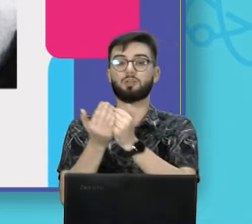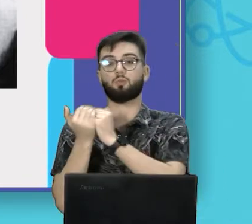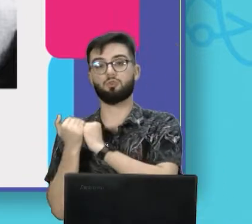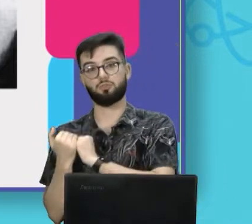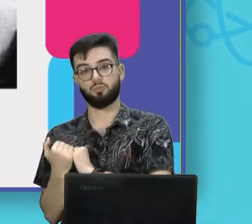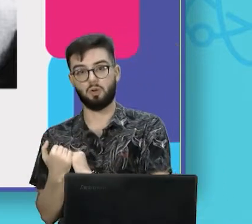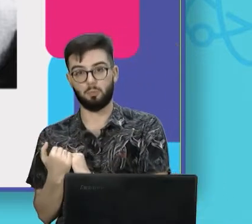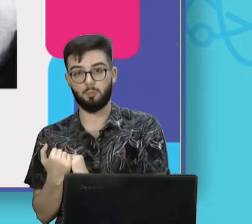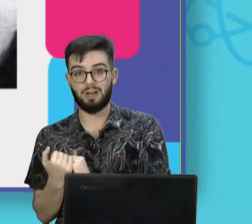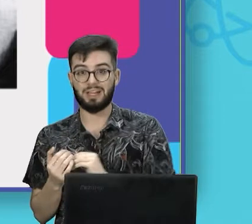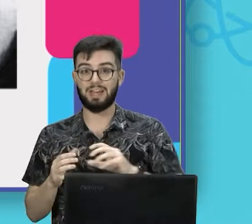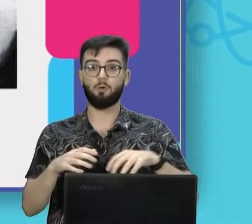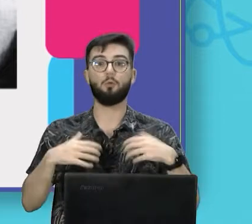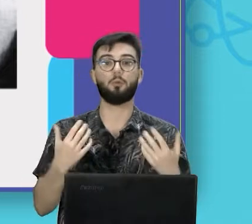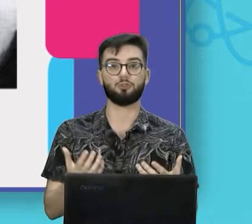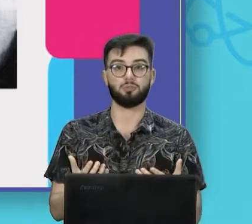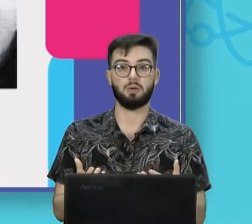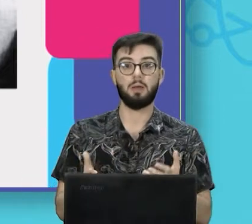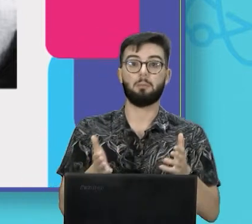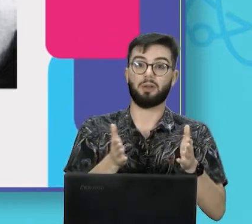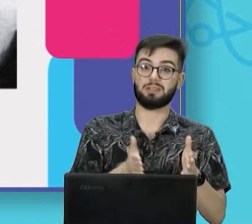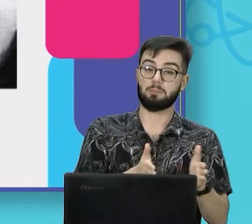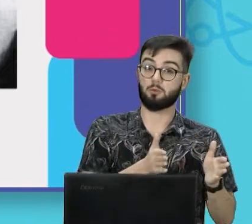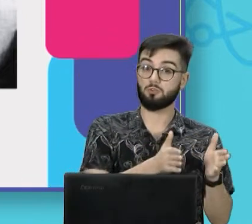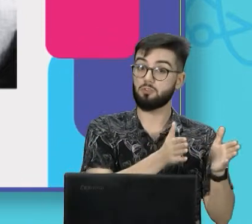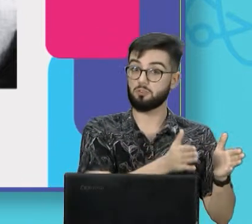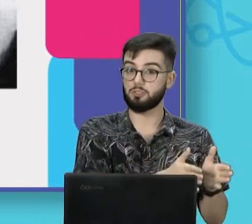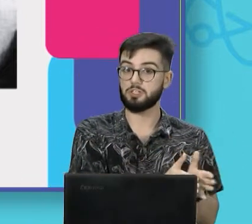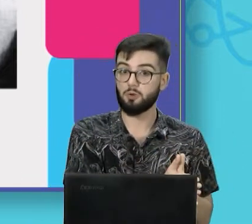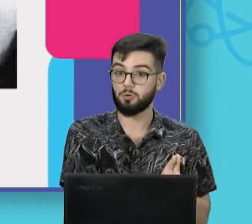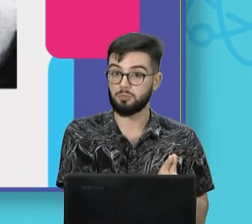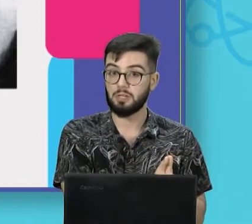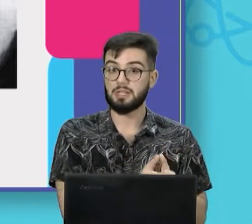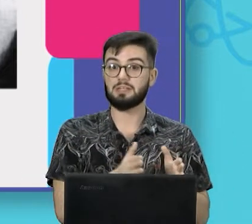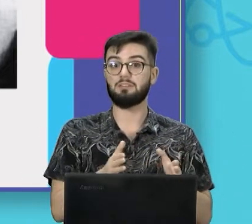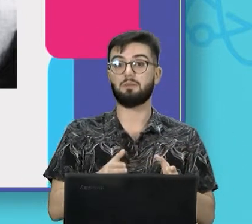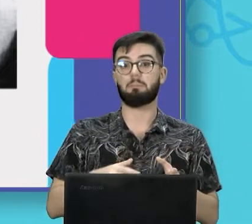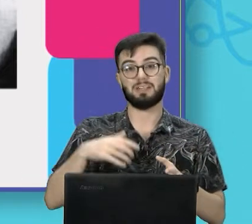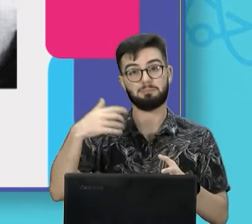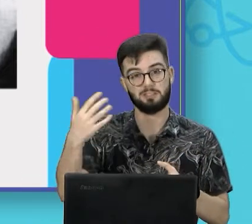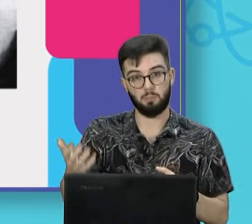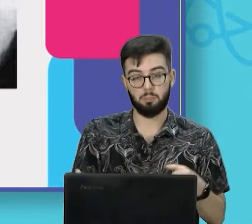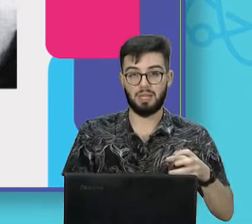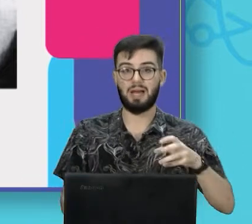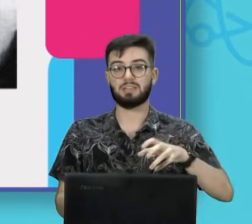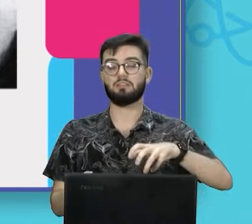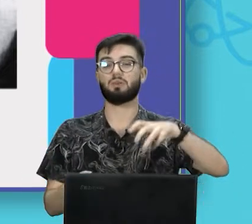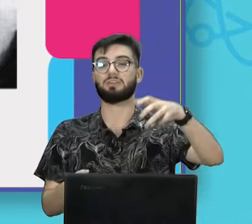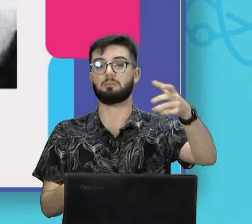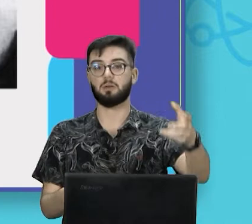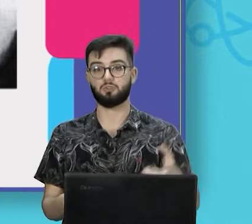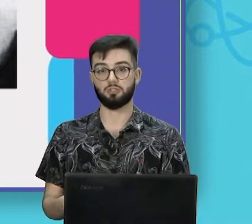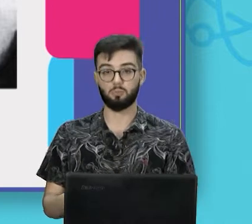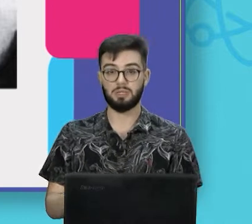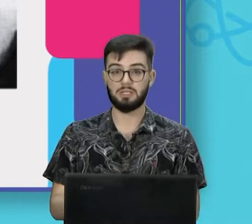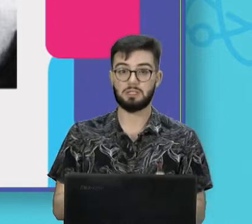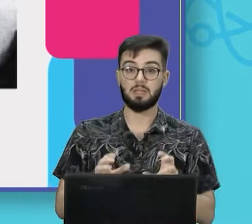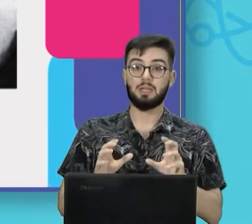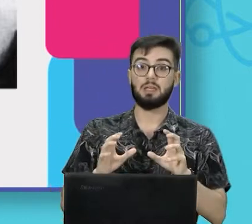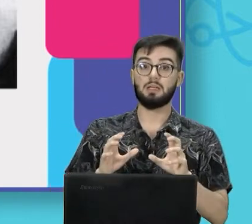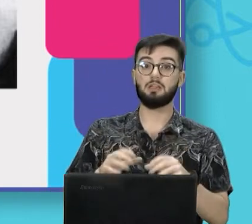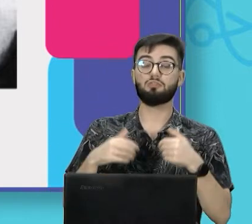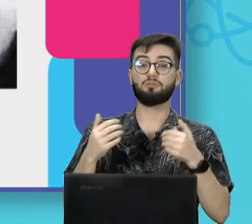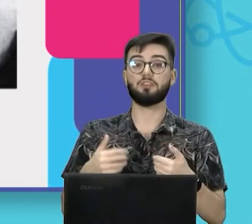enquanto constituição promulgada é o oposto por exemplo a Constituição de 88 que teve Participação Popular teve uma assembleia